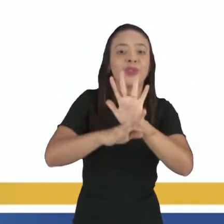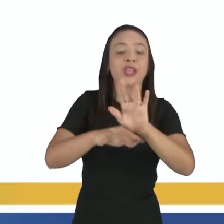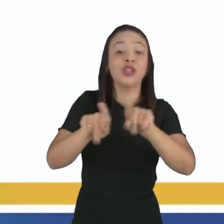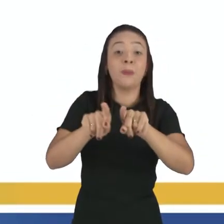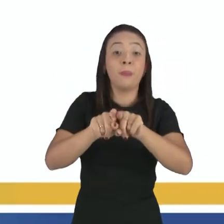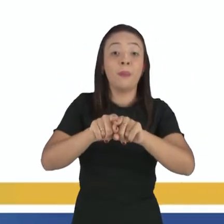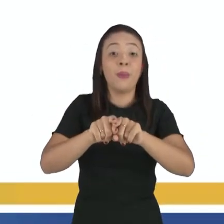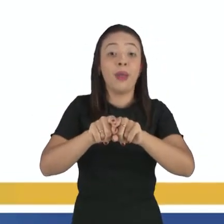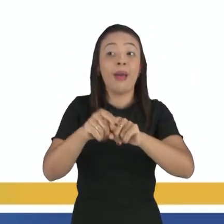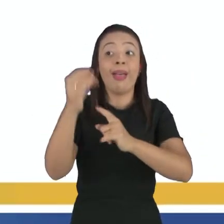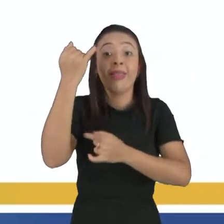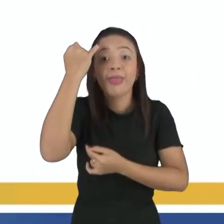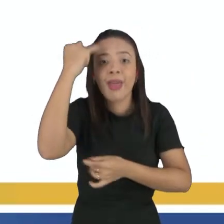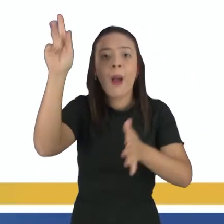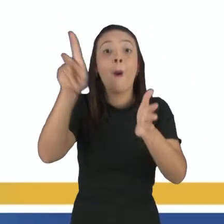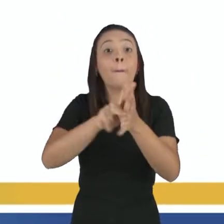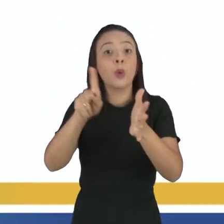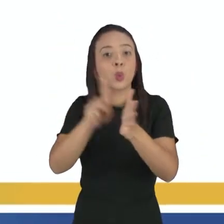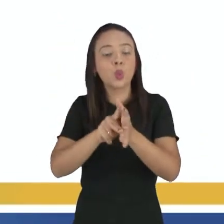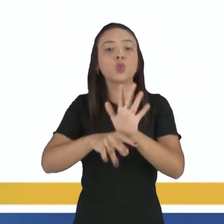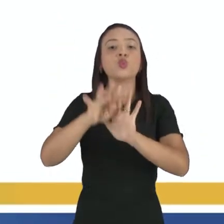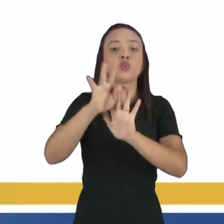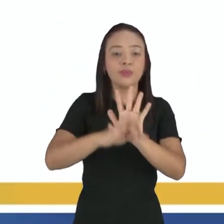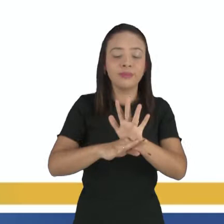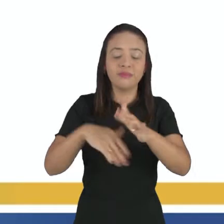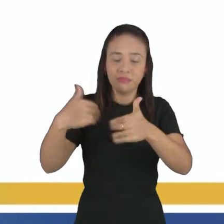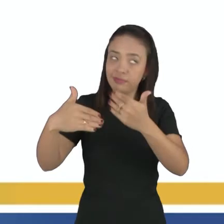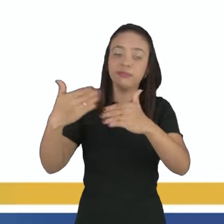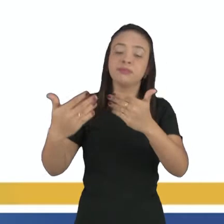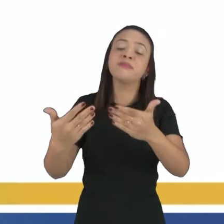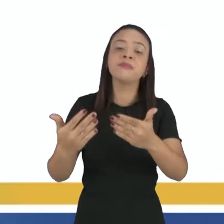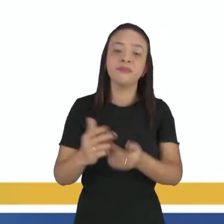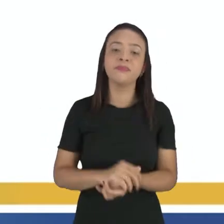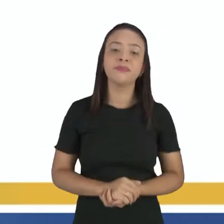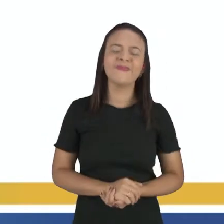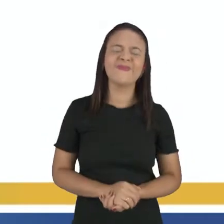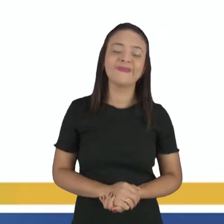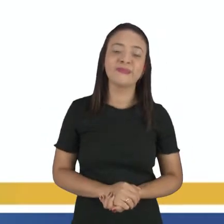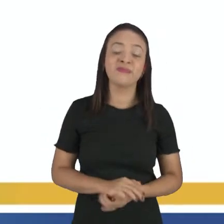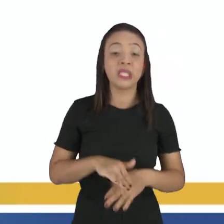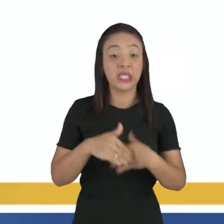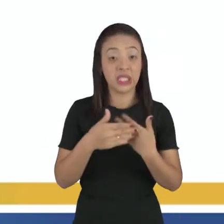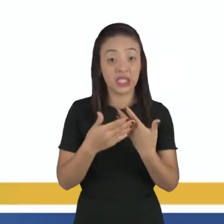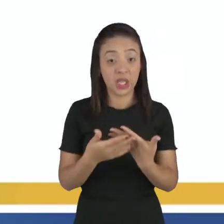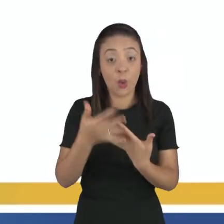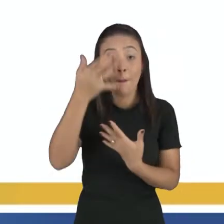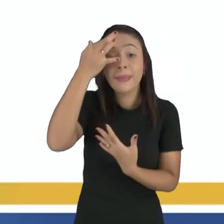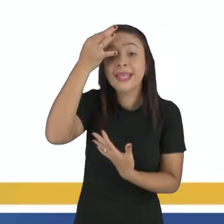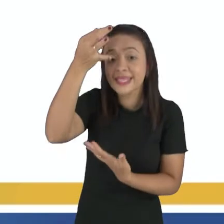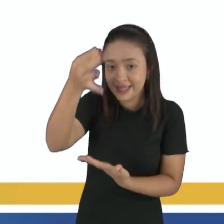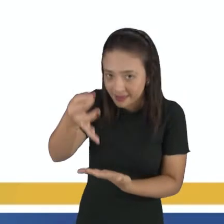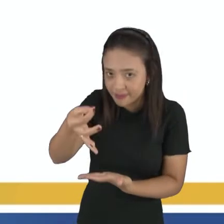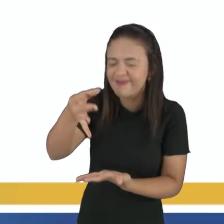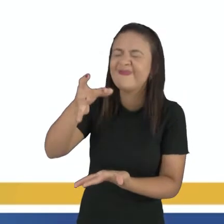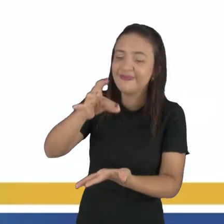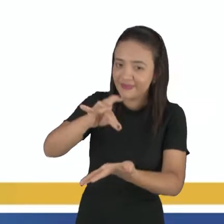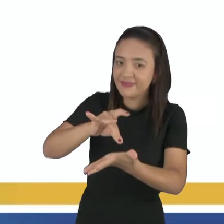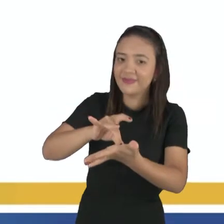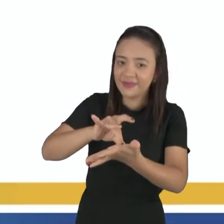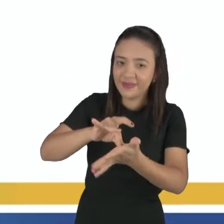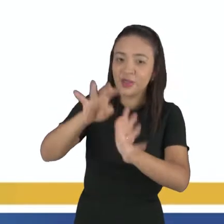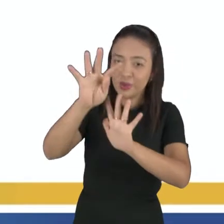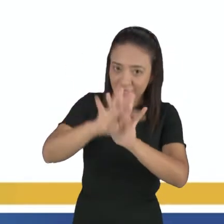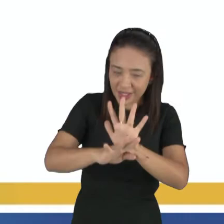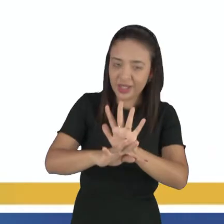tá Qual é a ideia defendida e assim por diante Então essa apreensão como eu acabei de